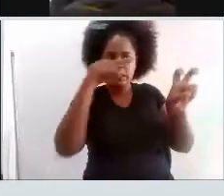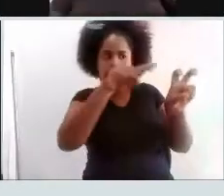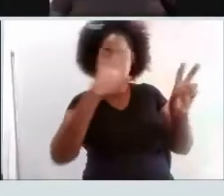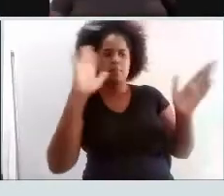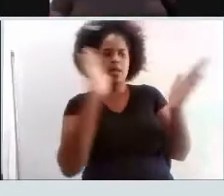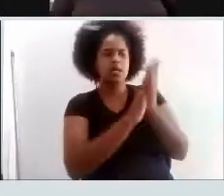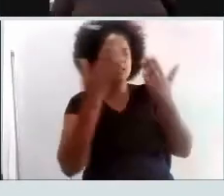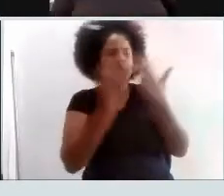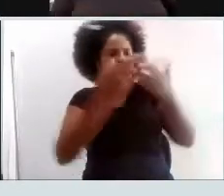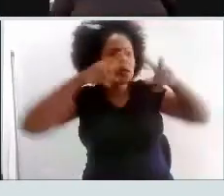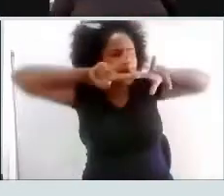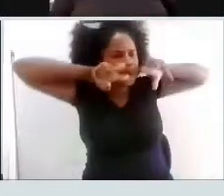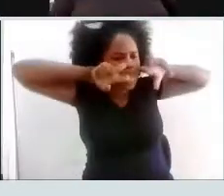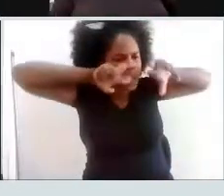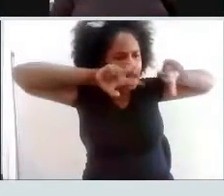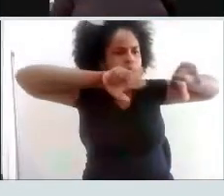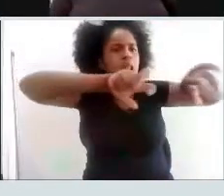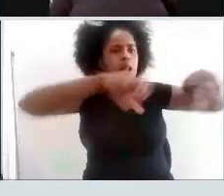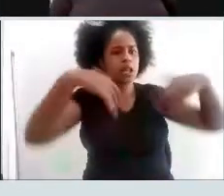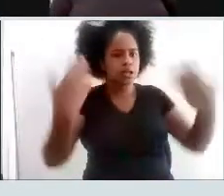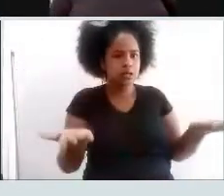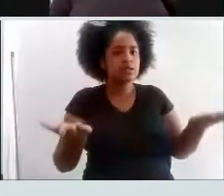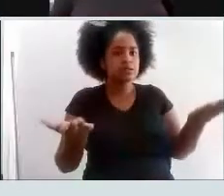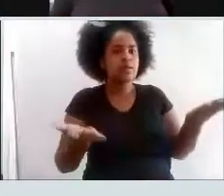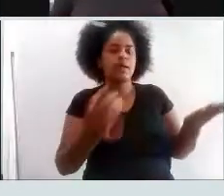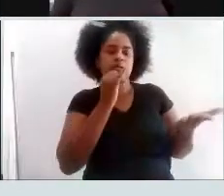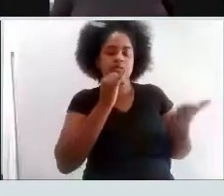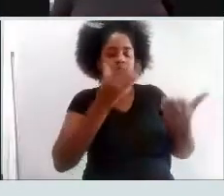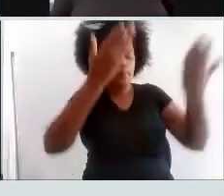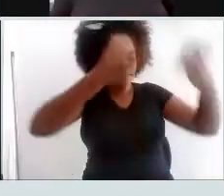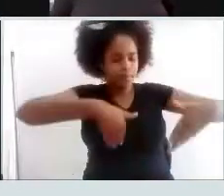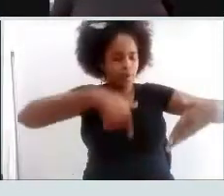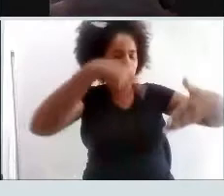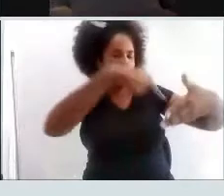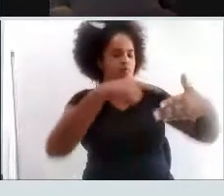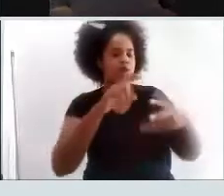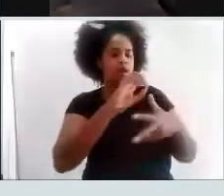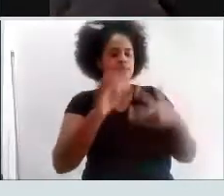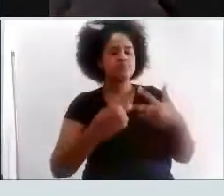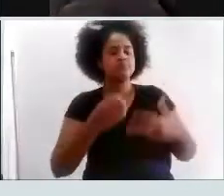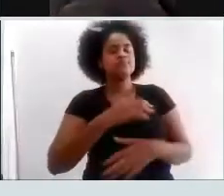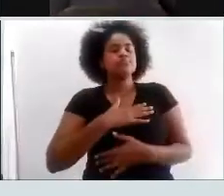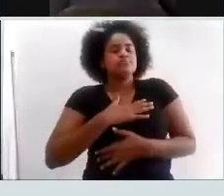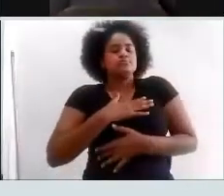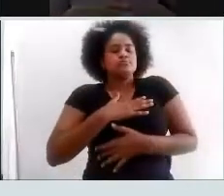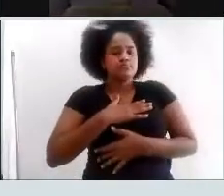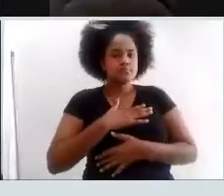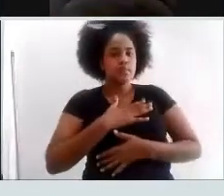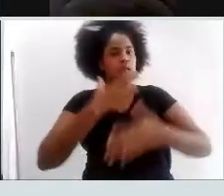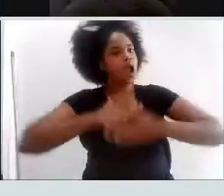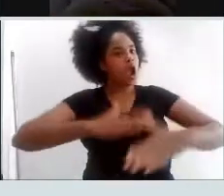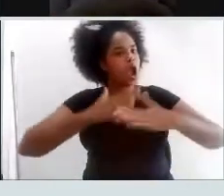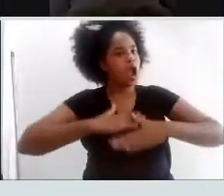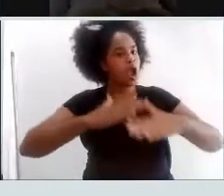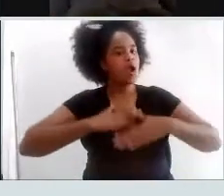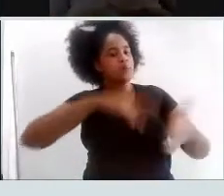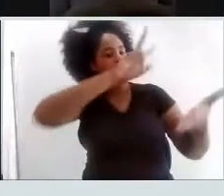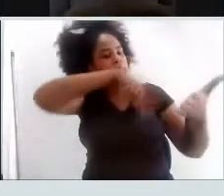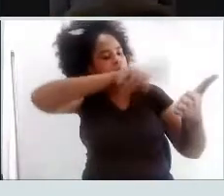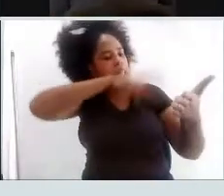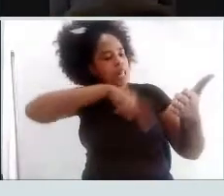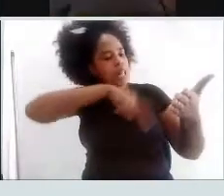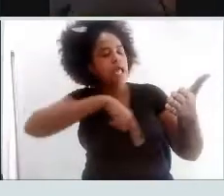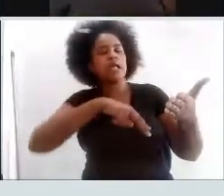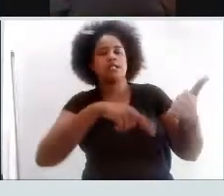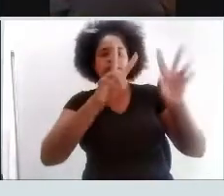gente chega lá na prova do Enem, com muita tranquilidade, respira, se acalma, lê lá a proposta do